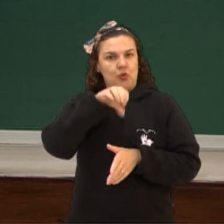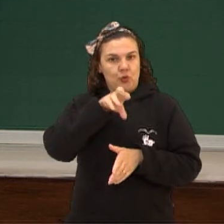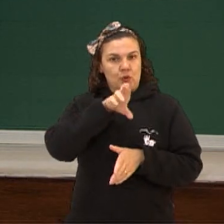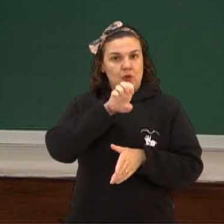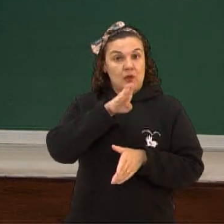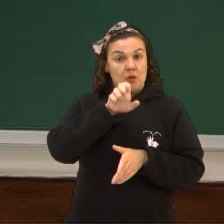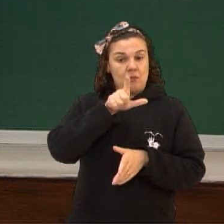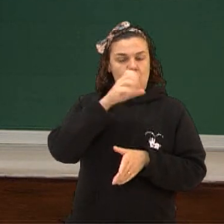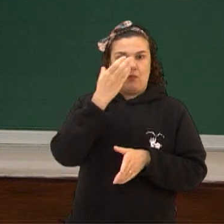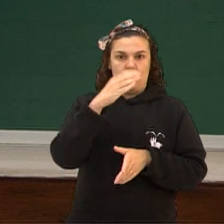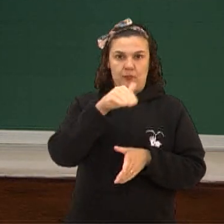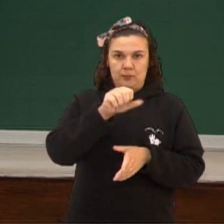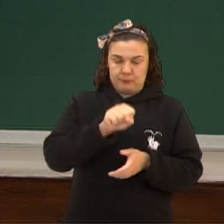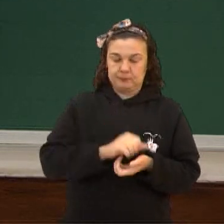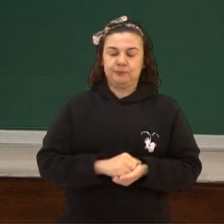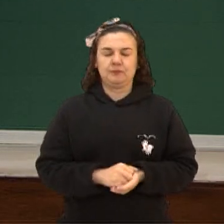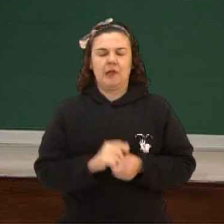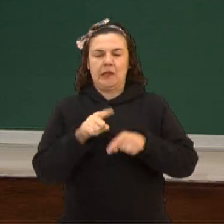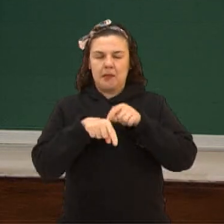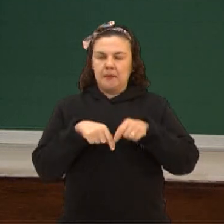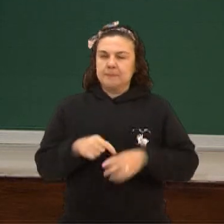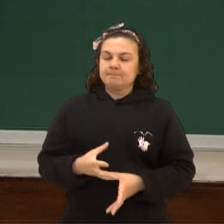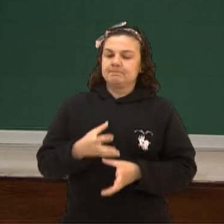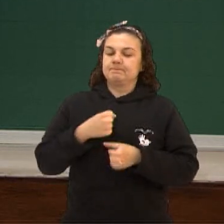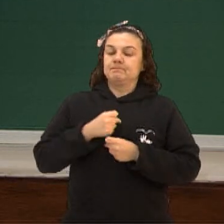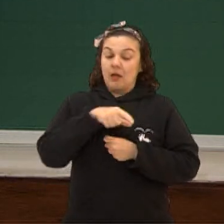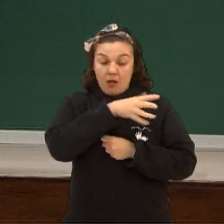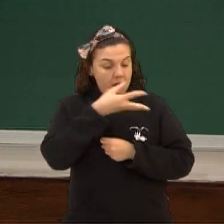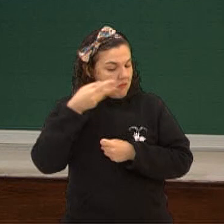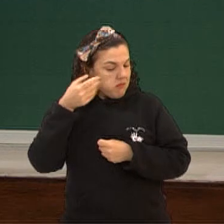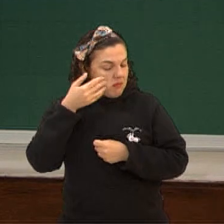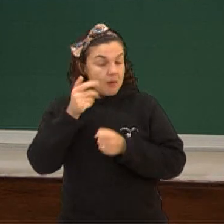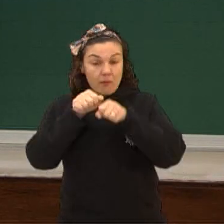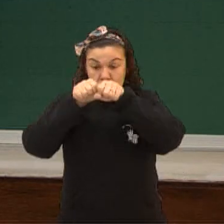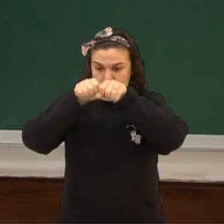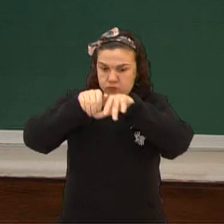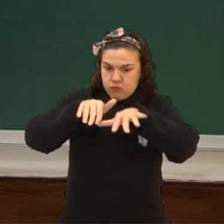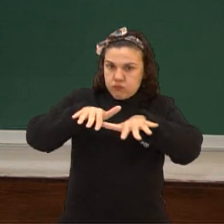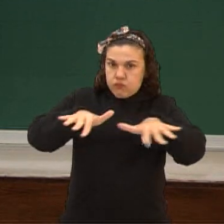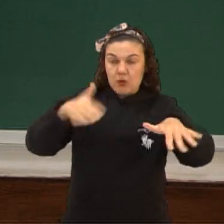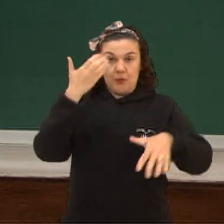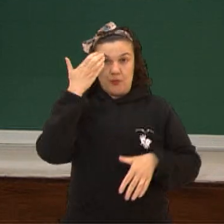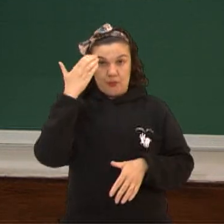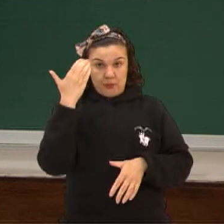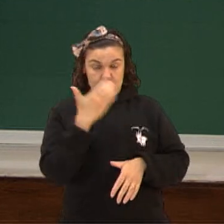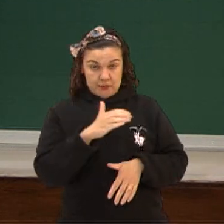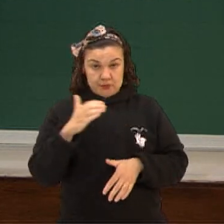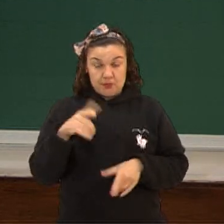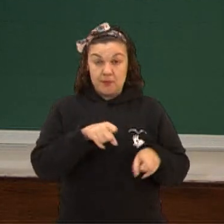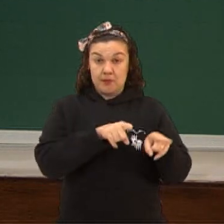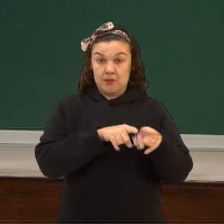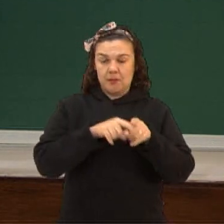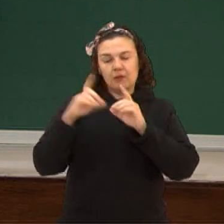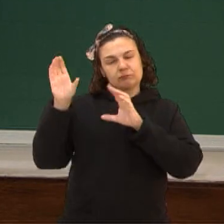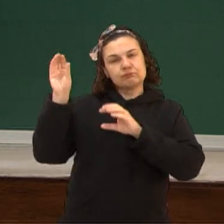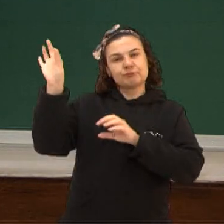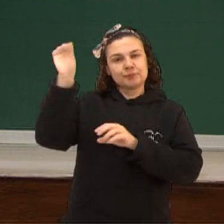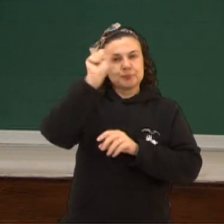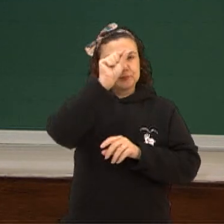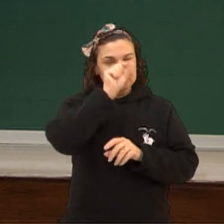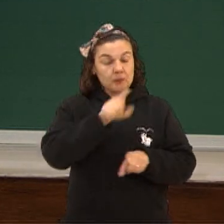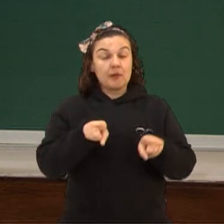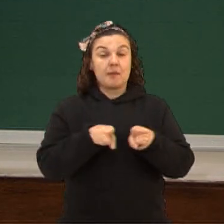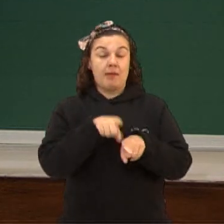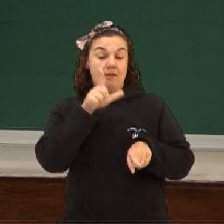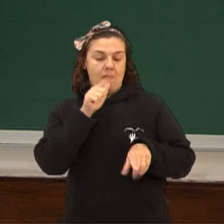depois de inspiração para esse sistema maior que a gente vai conhecer agora, que envolve o reservatório de São Francisco e outros elementos, a água da Serra